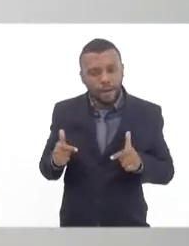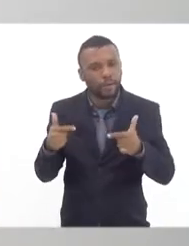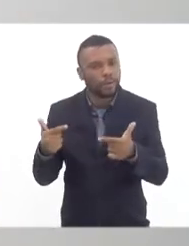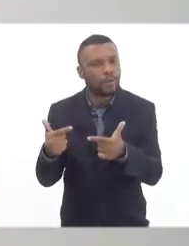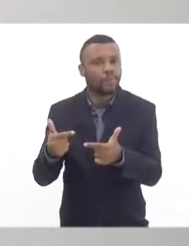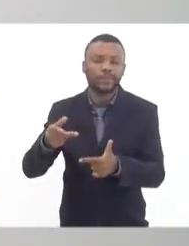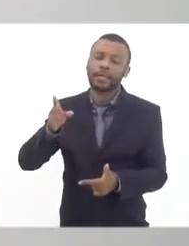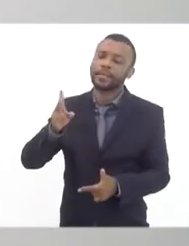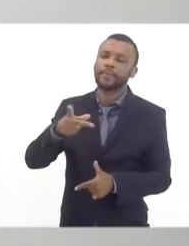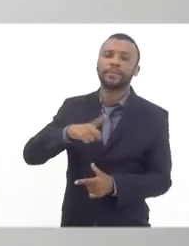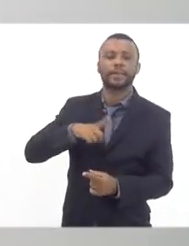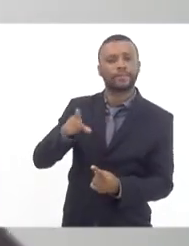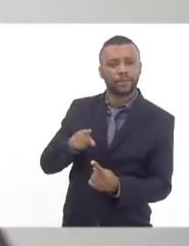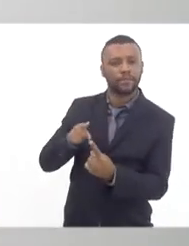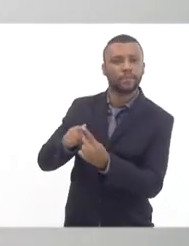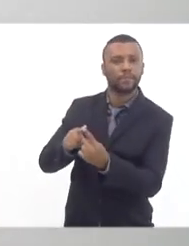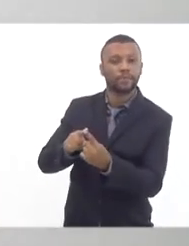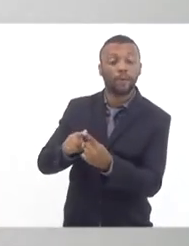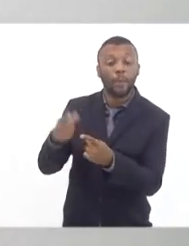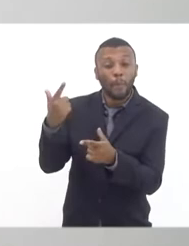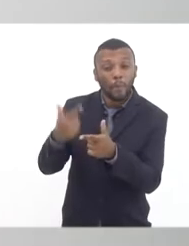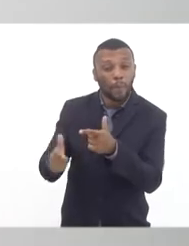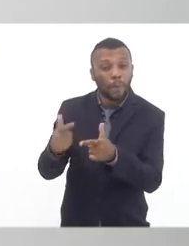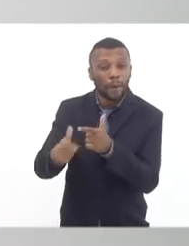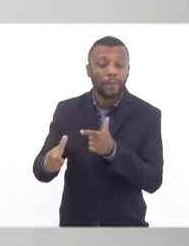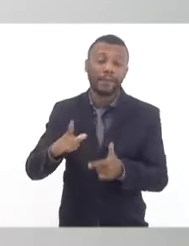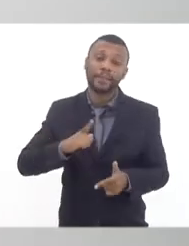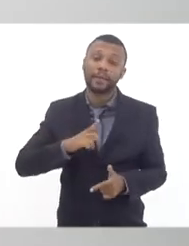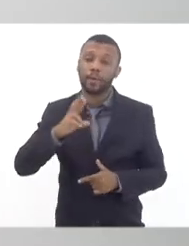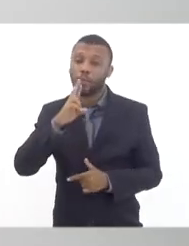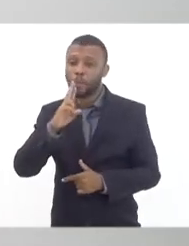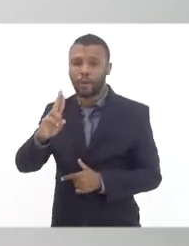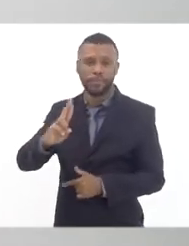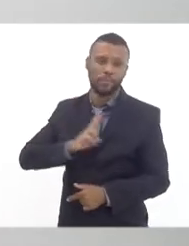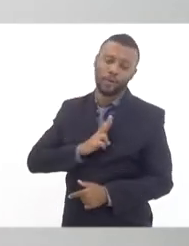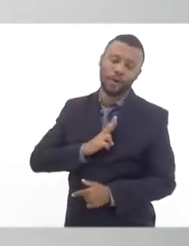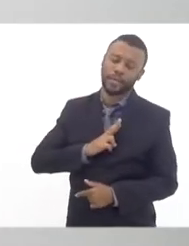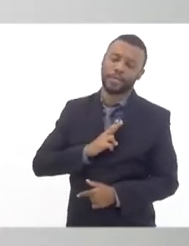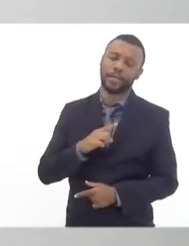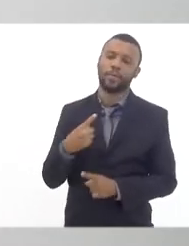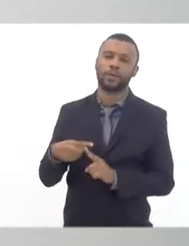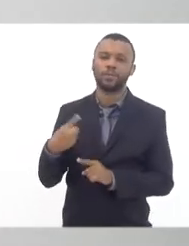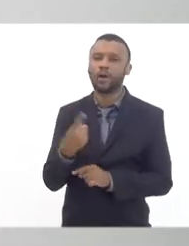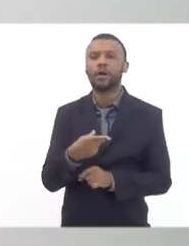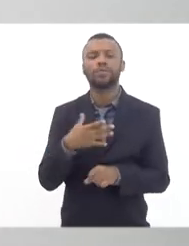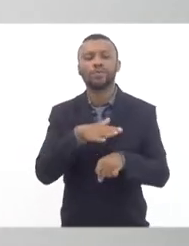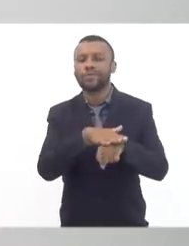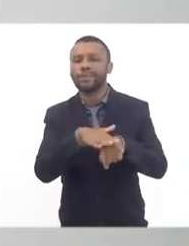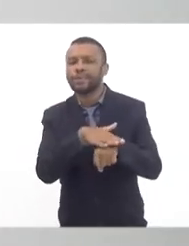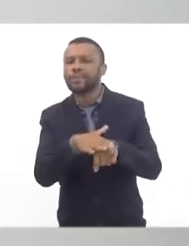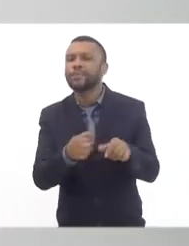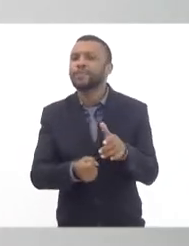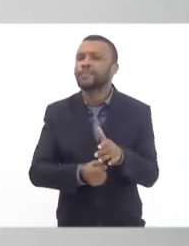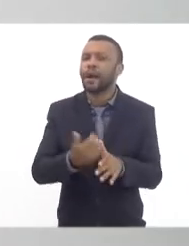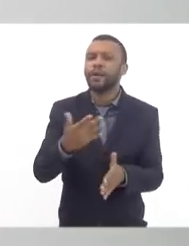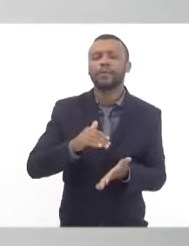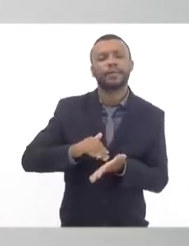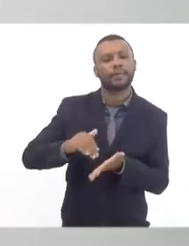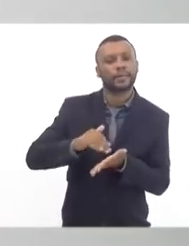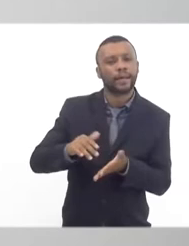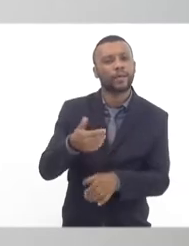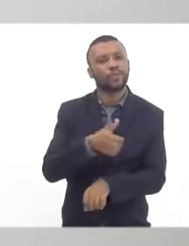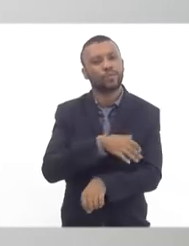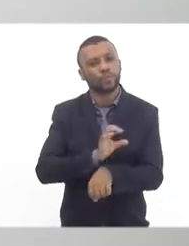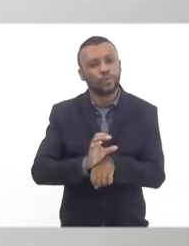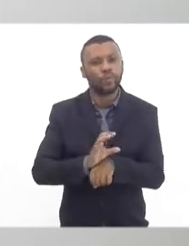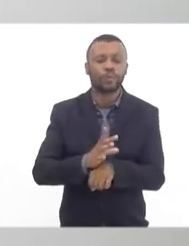A questão era o retorno, porque a gente conversou com vários secretários de Estado de Cultura, com vários vereadores, deputados federais,